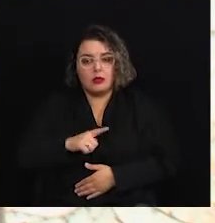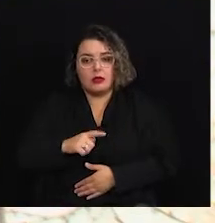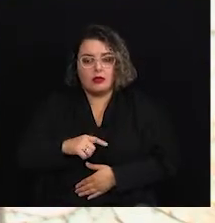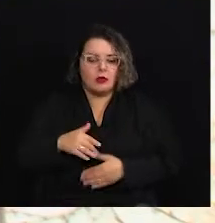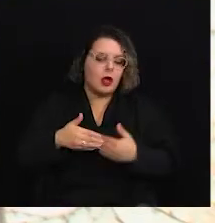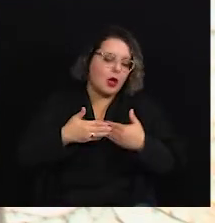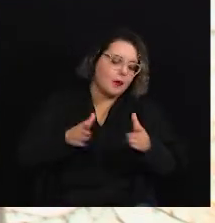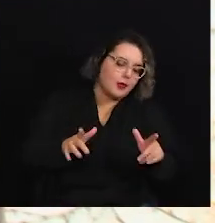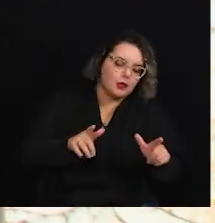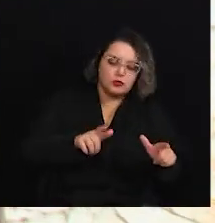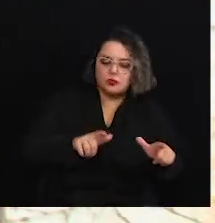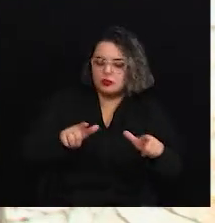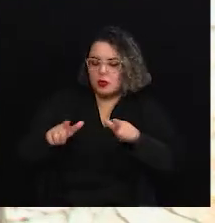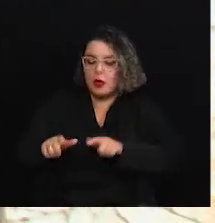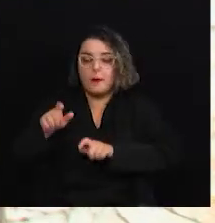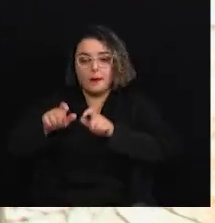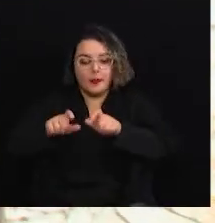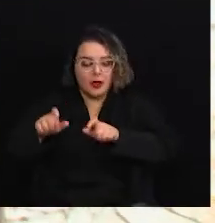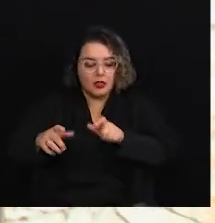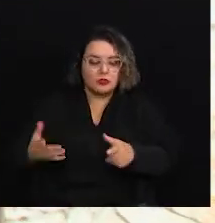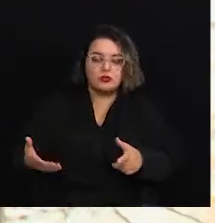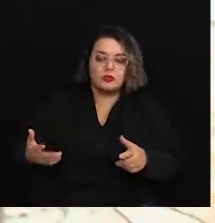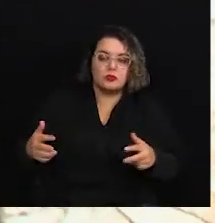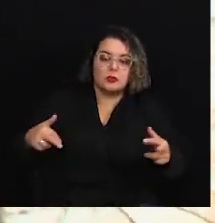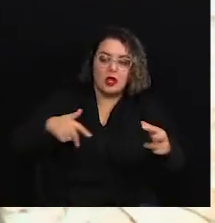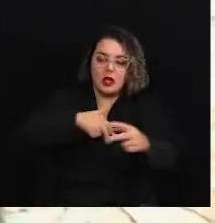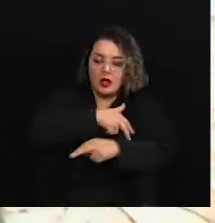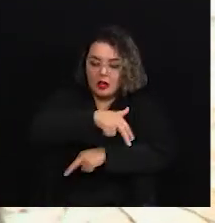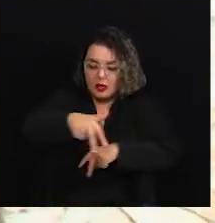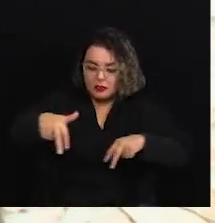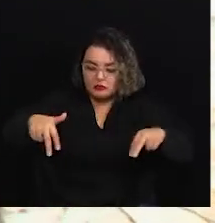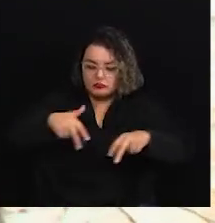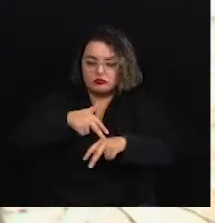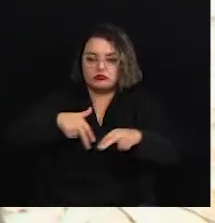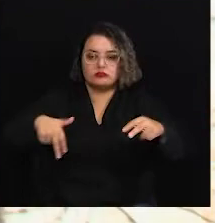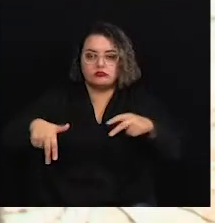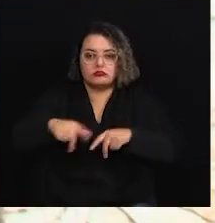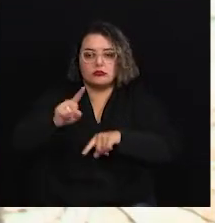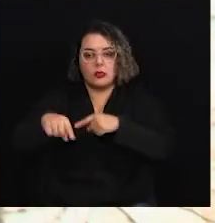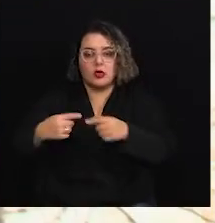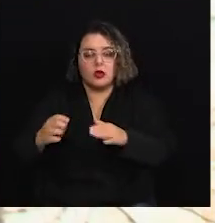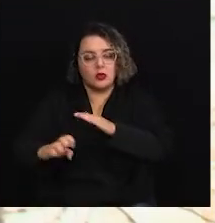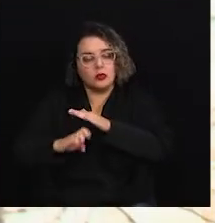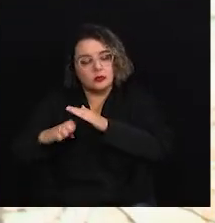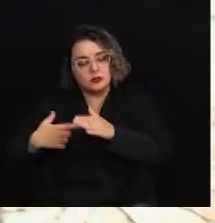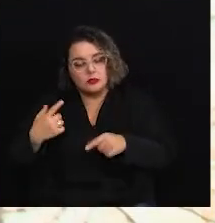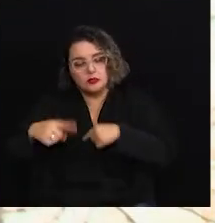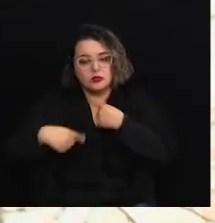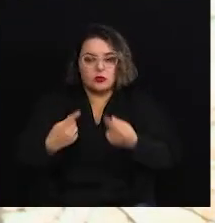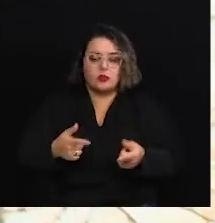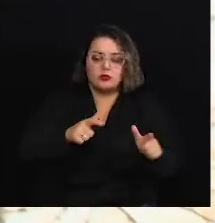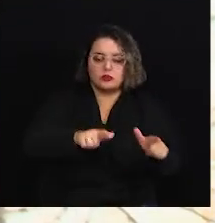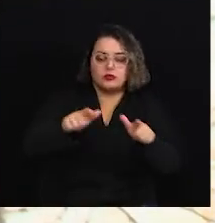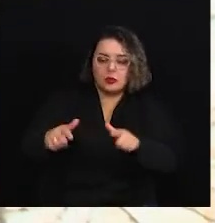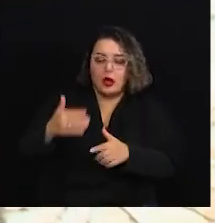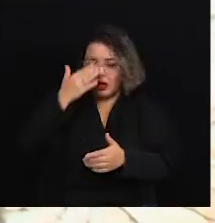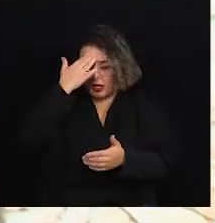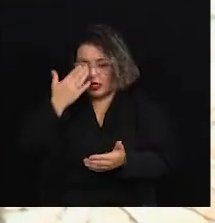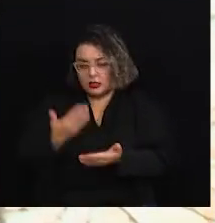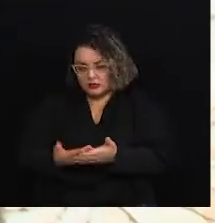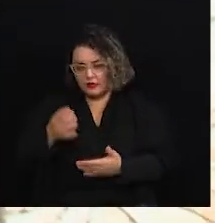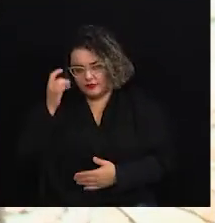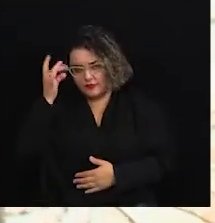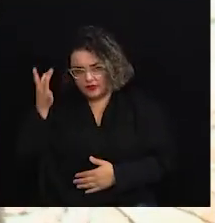tem abertura de locais, a gente tem pessoas que vão circular mais nas outras empresas, nos outros lugares,